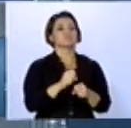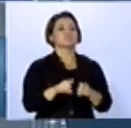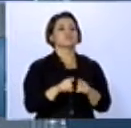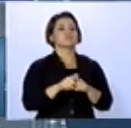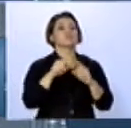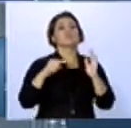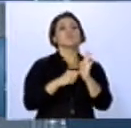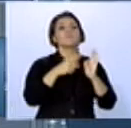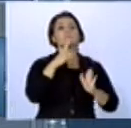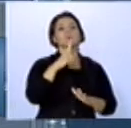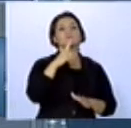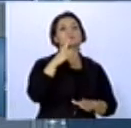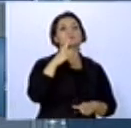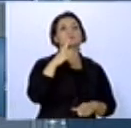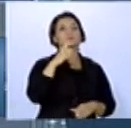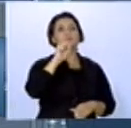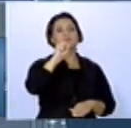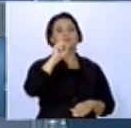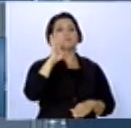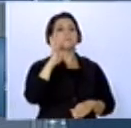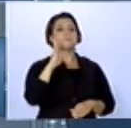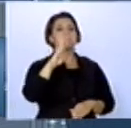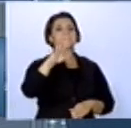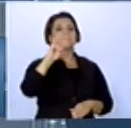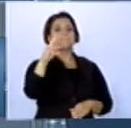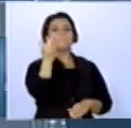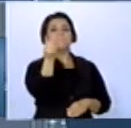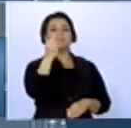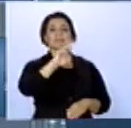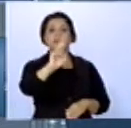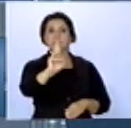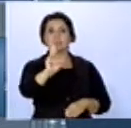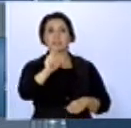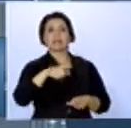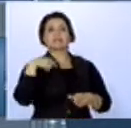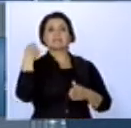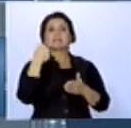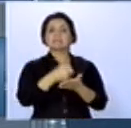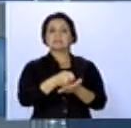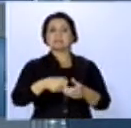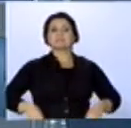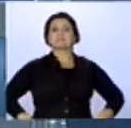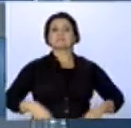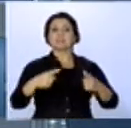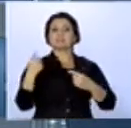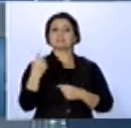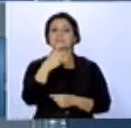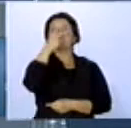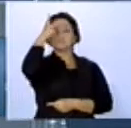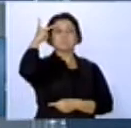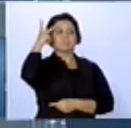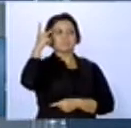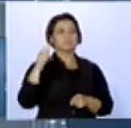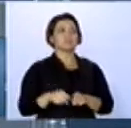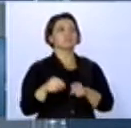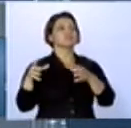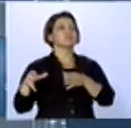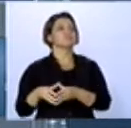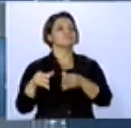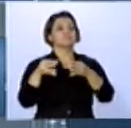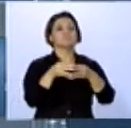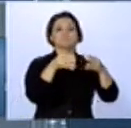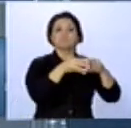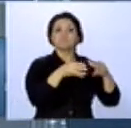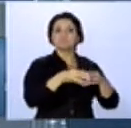1.8 bilhão de reais gastos por esses candidatos só as eleições proporcionais né isso aqui eu gasto por partida a gente